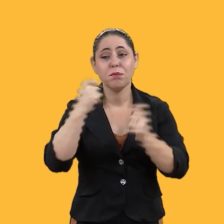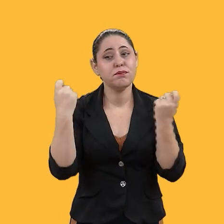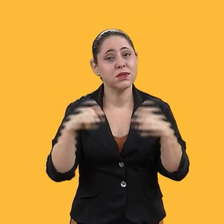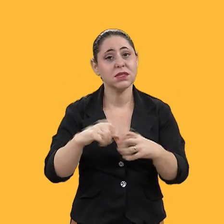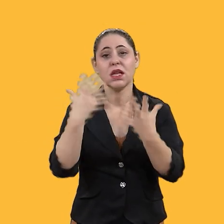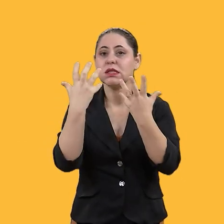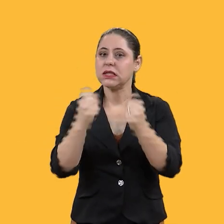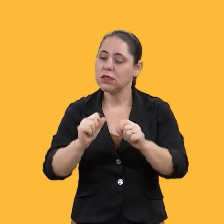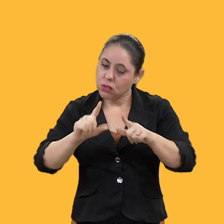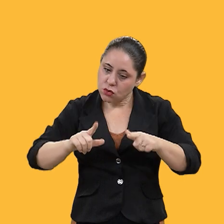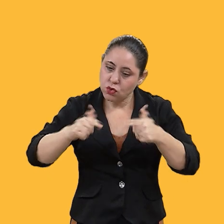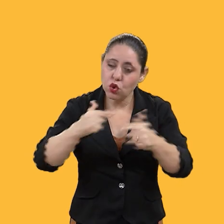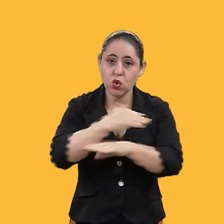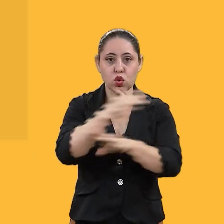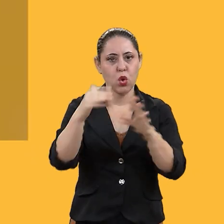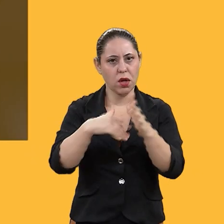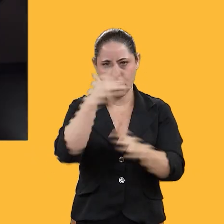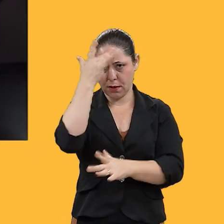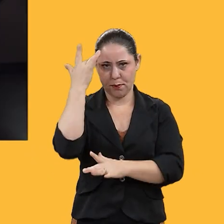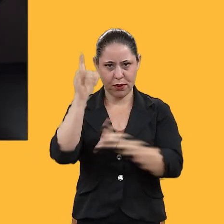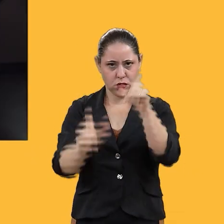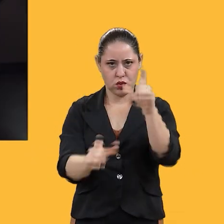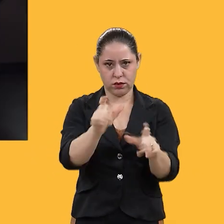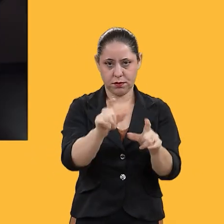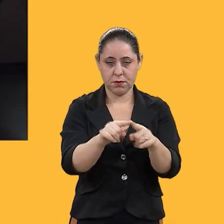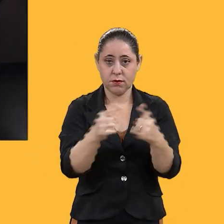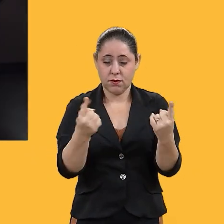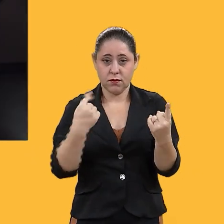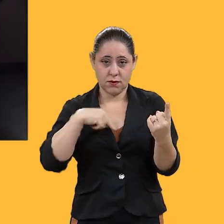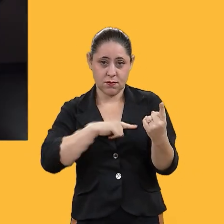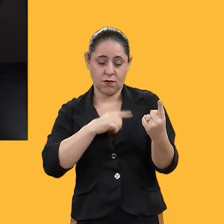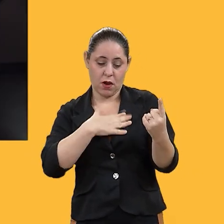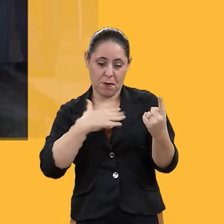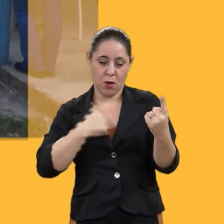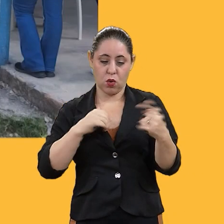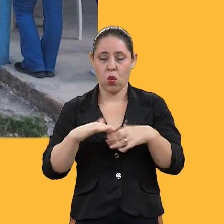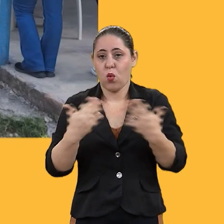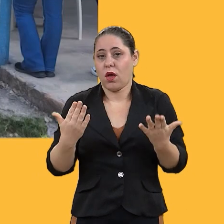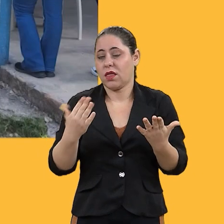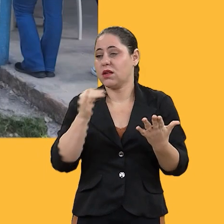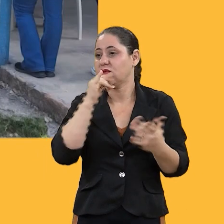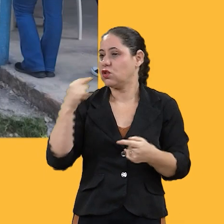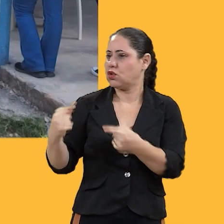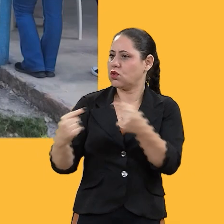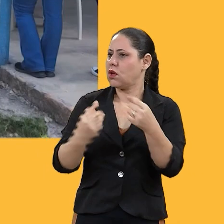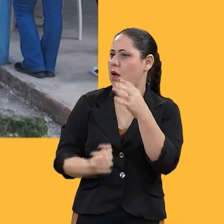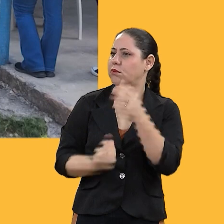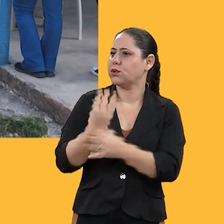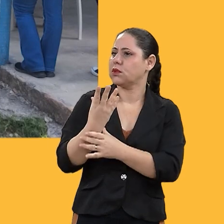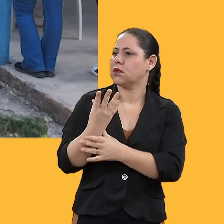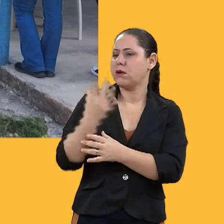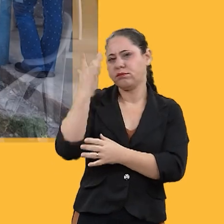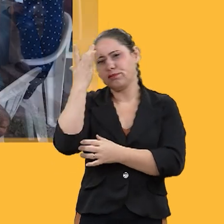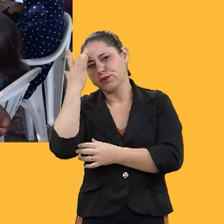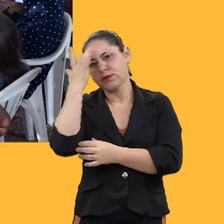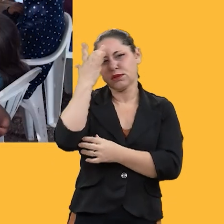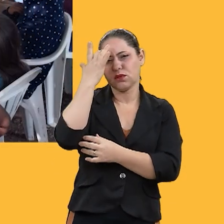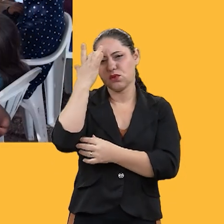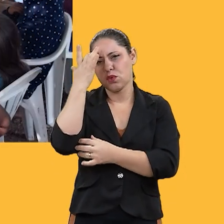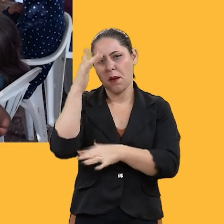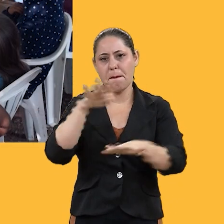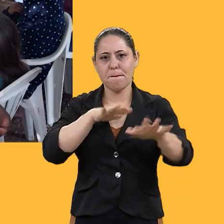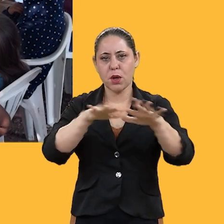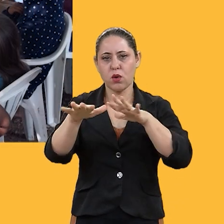e todas as pessoas, né? Mas a gente, né, Mônica, a gente desde quando foi discutida a criação dessa campanha, foi pensado muito em mobilizar todo a conjunto